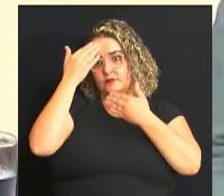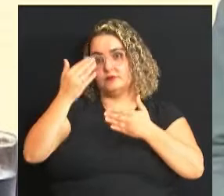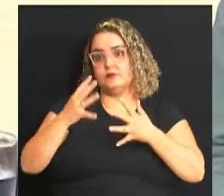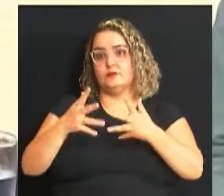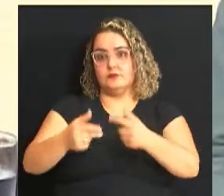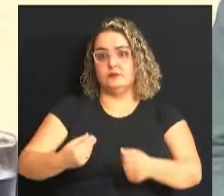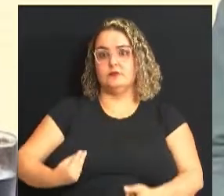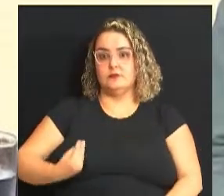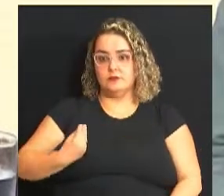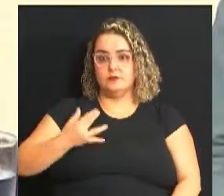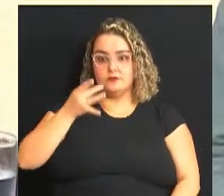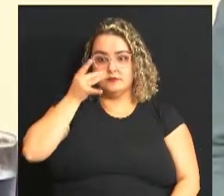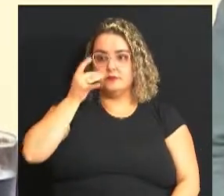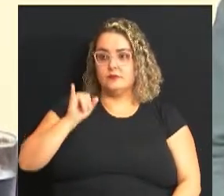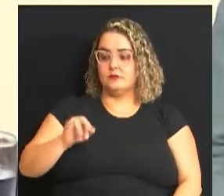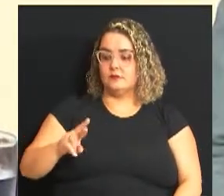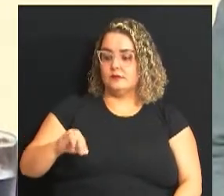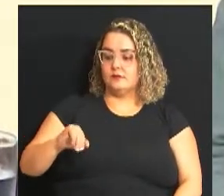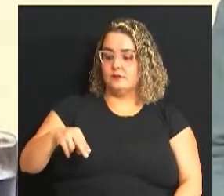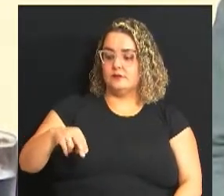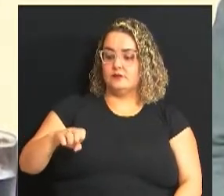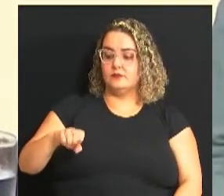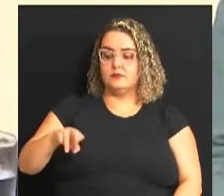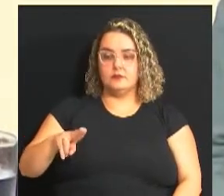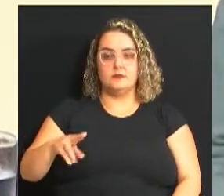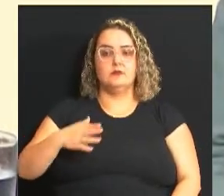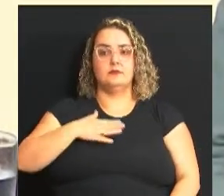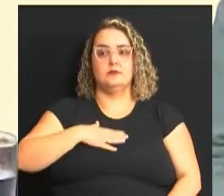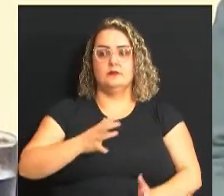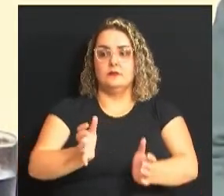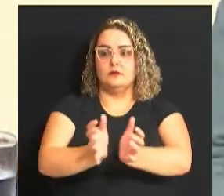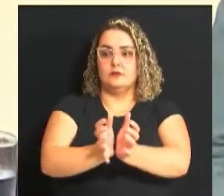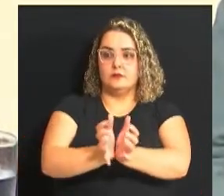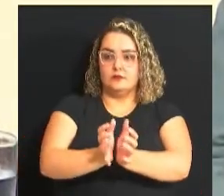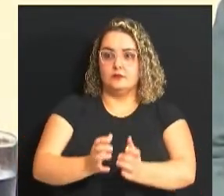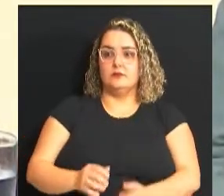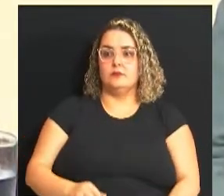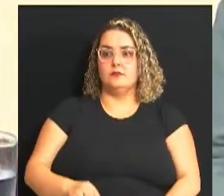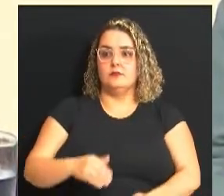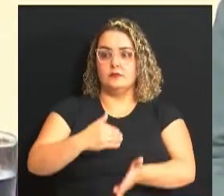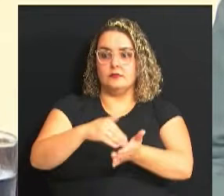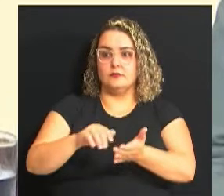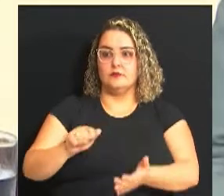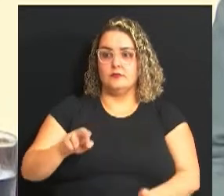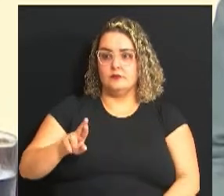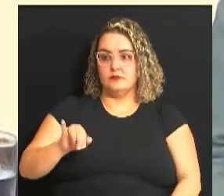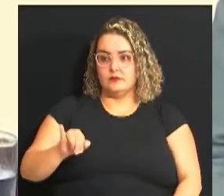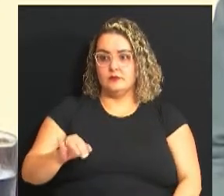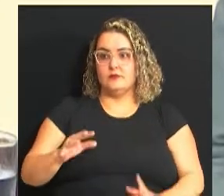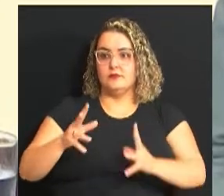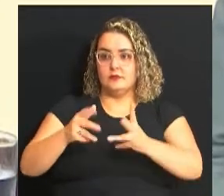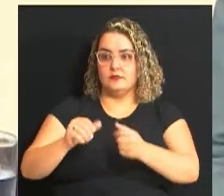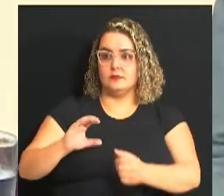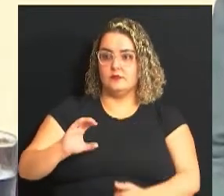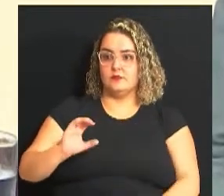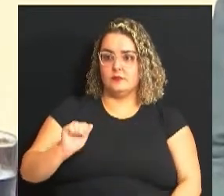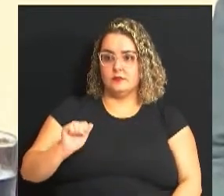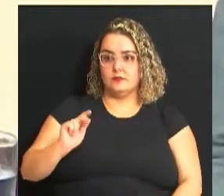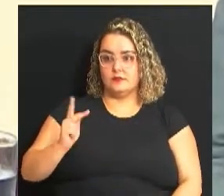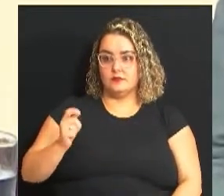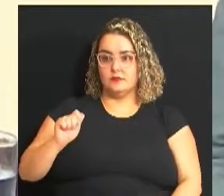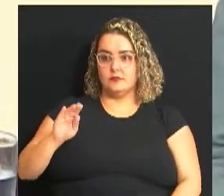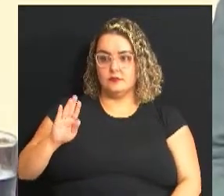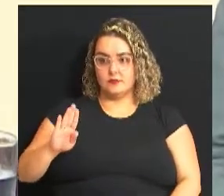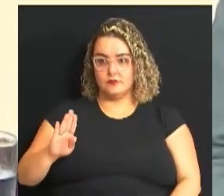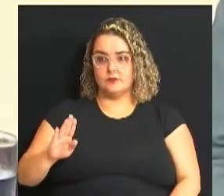presentes, ao Irineu, à minha equipe, ao secretário Arli, à equipe toda da COAB, a Vanderclay